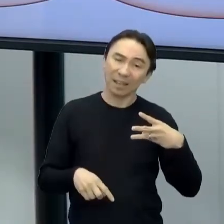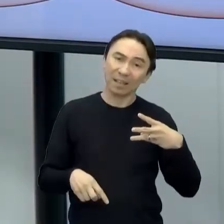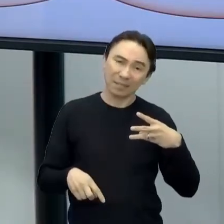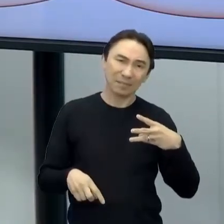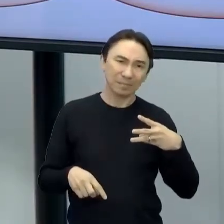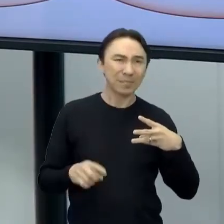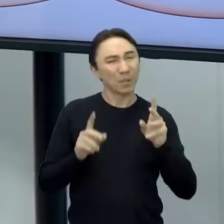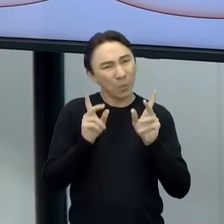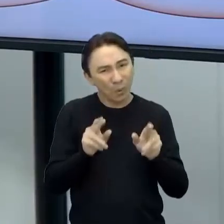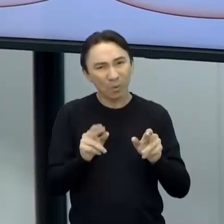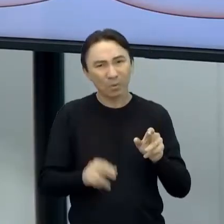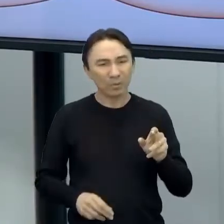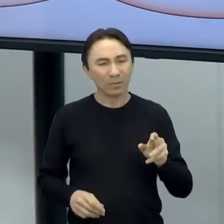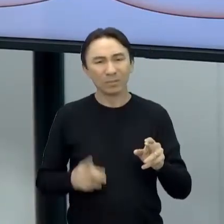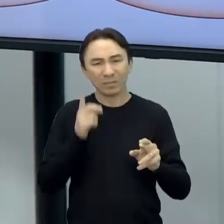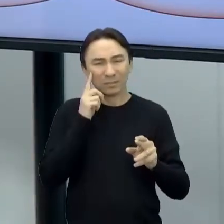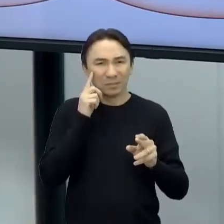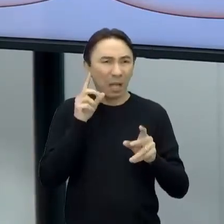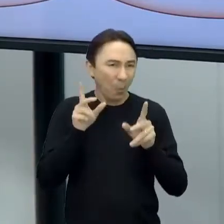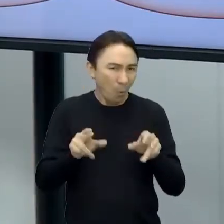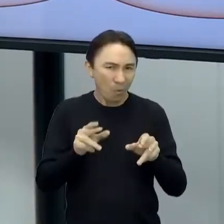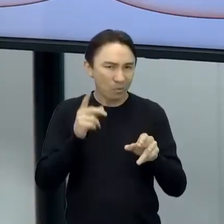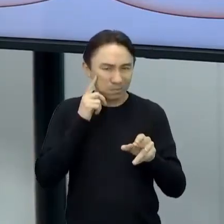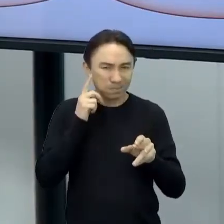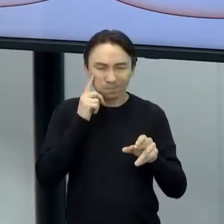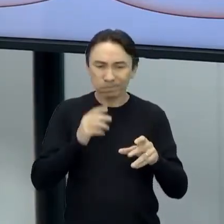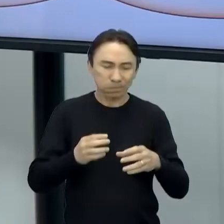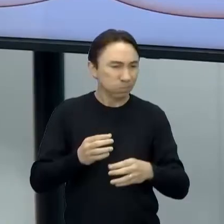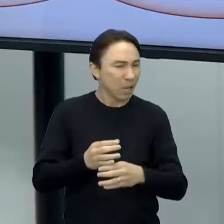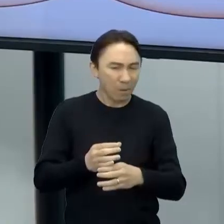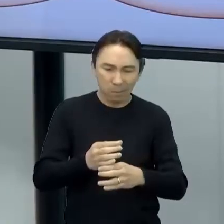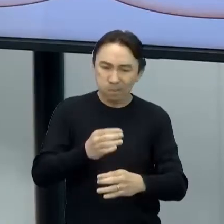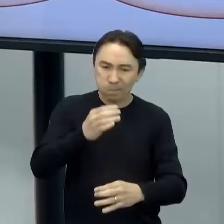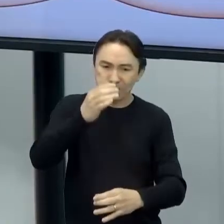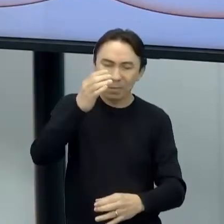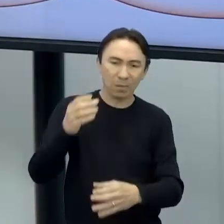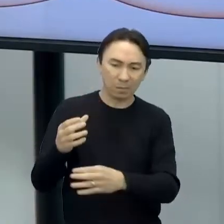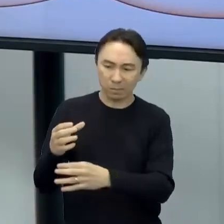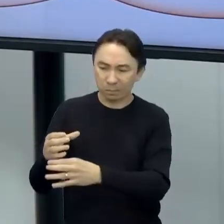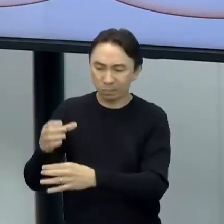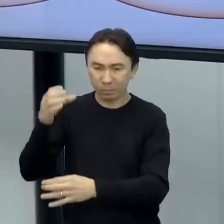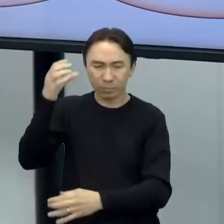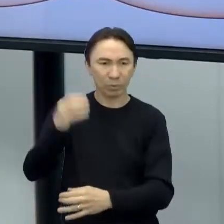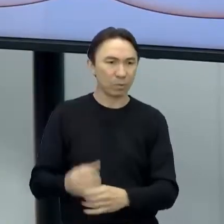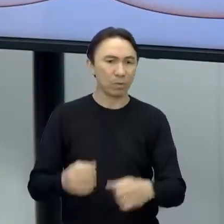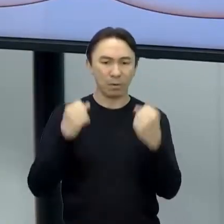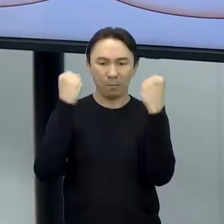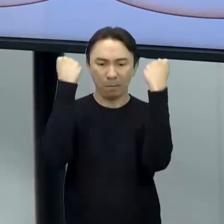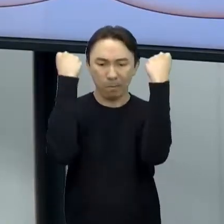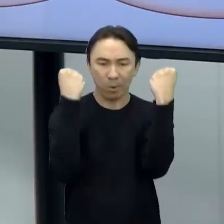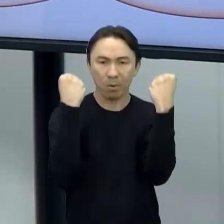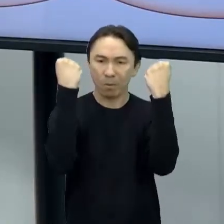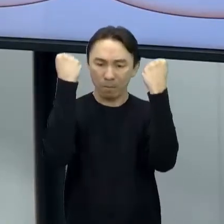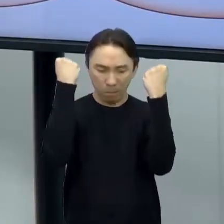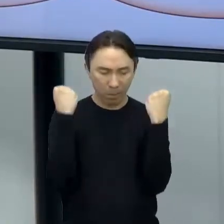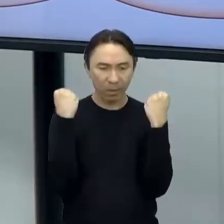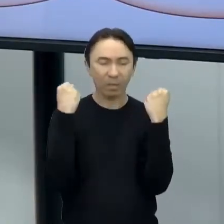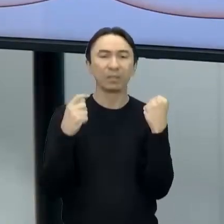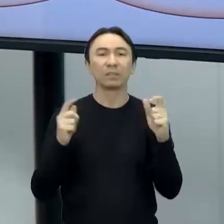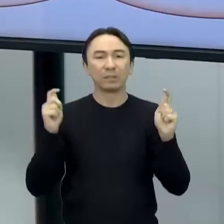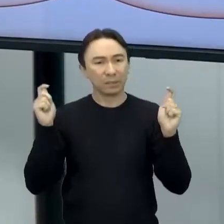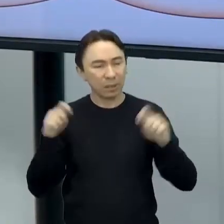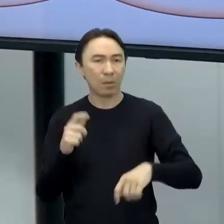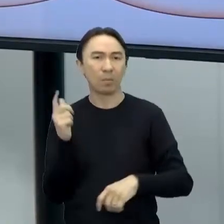se fossem colunas que sustentam essa solução, que dão essa solução, que pleiteiam